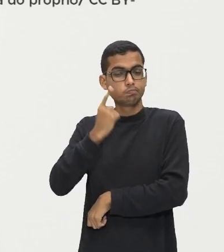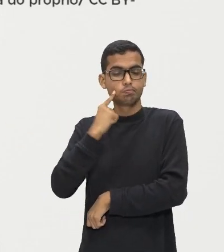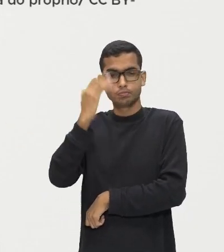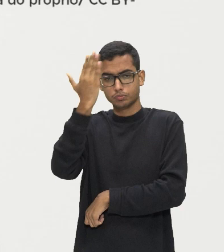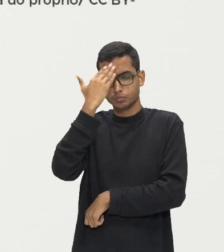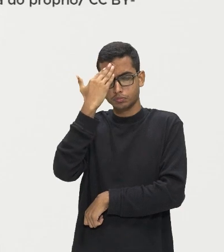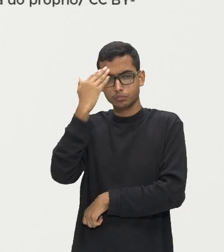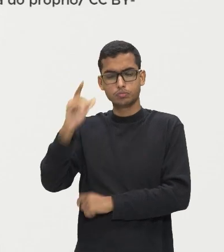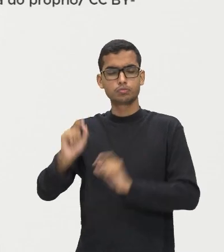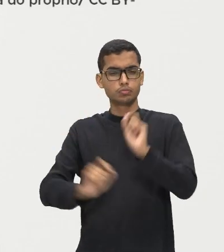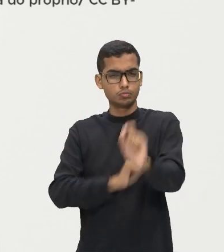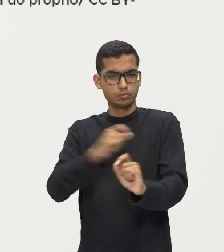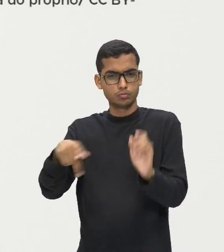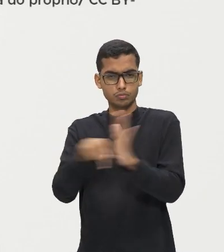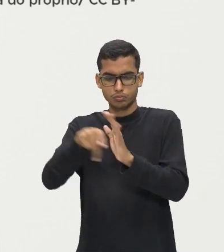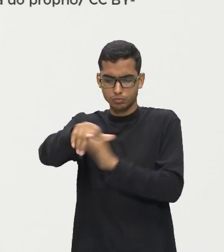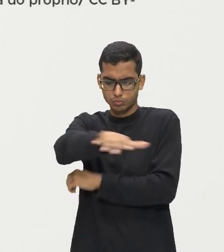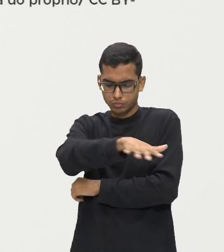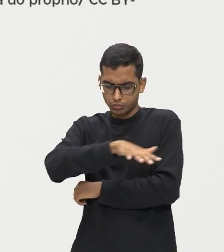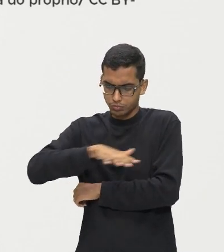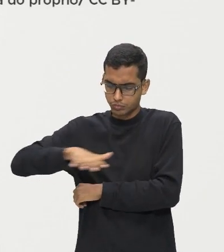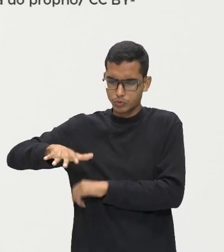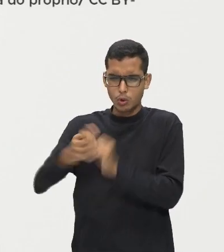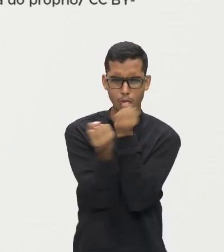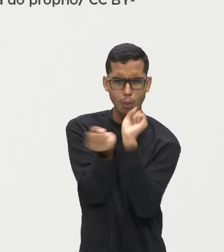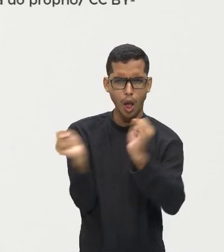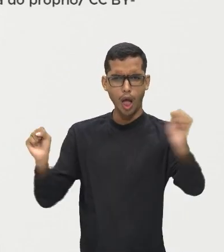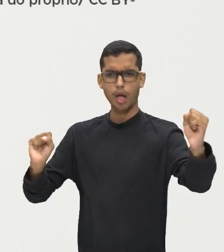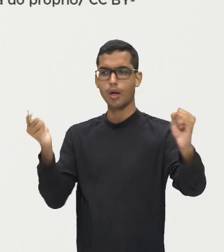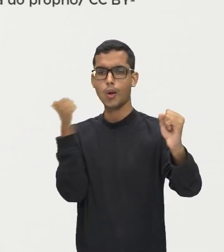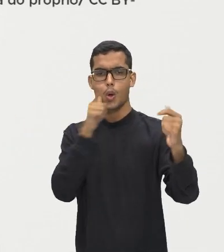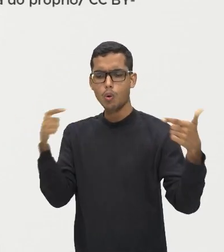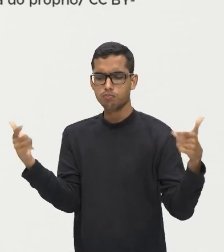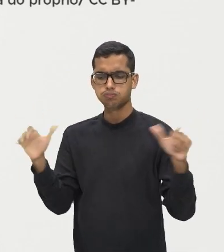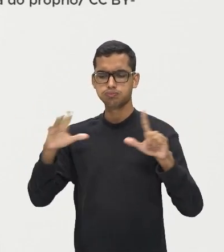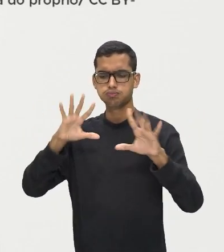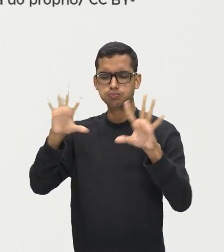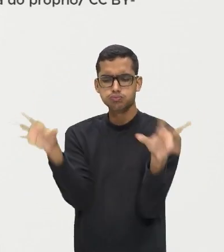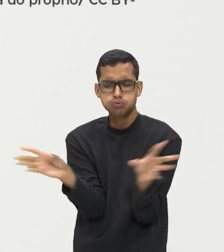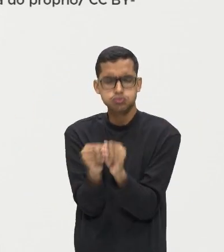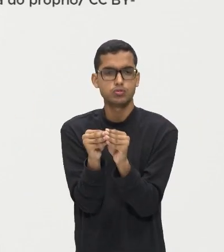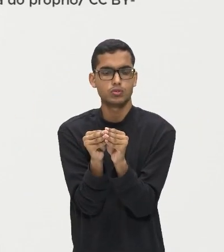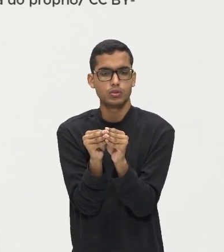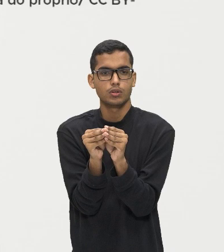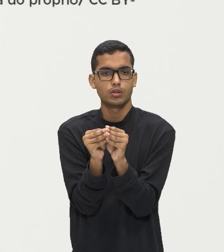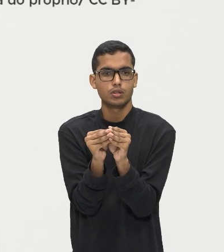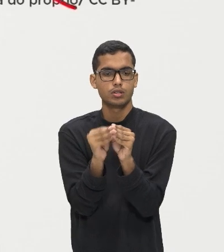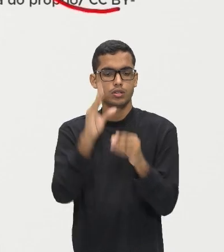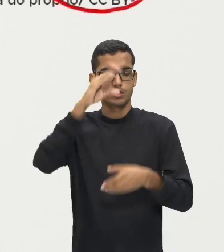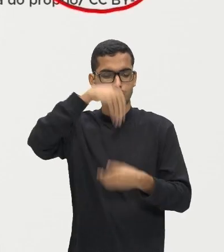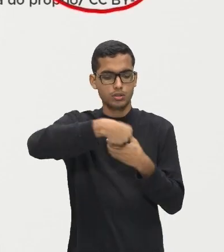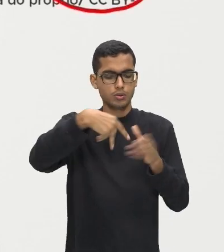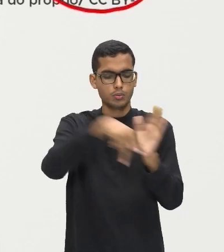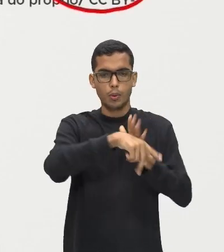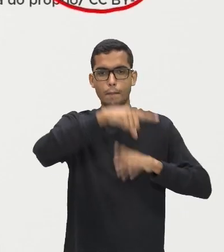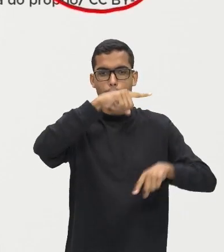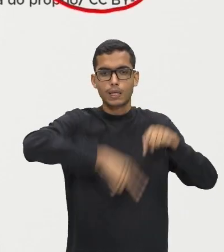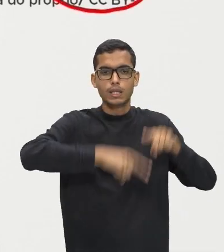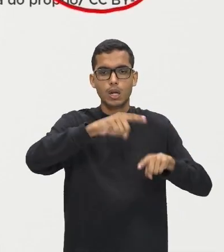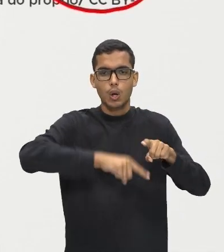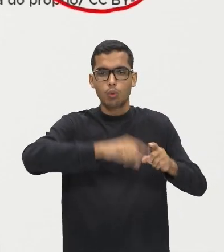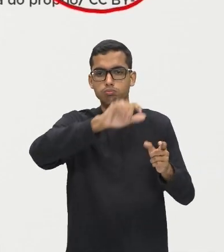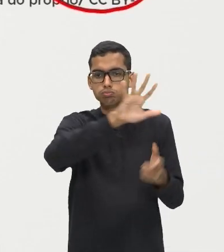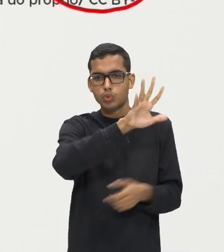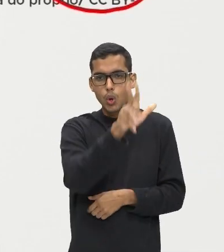com que um território enorme consiga caber de forma reduzida em um material. Bem aqui embaixo, a